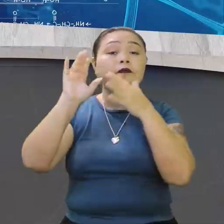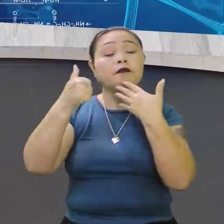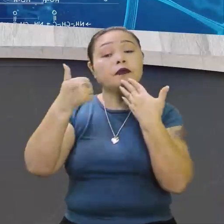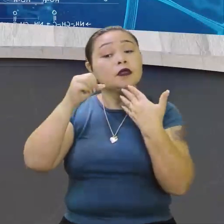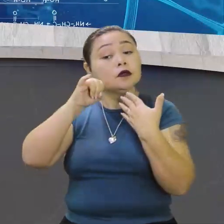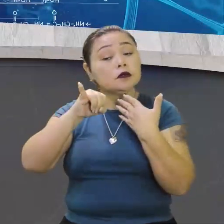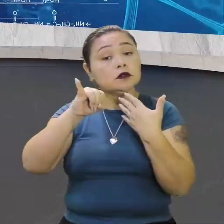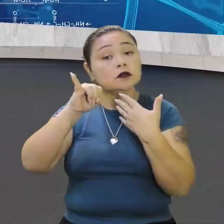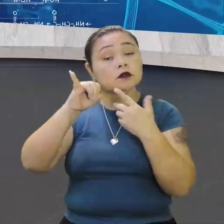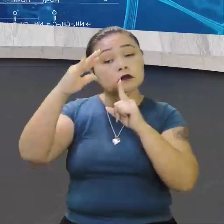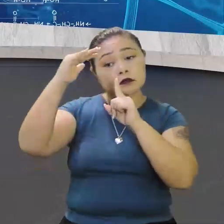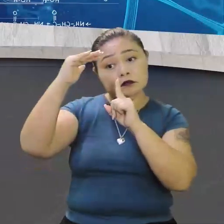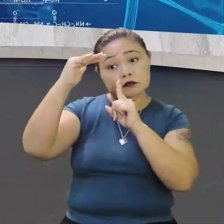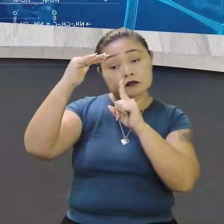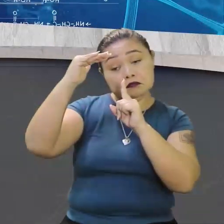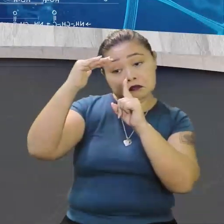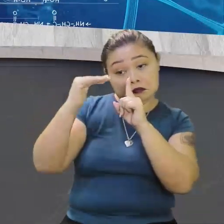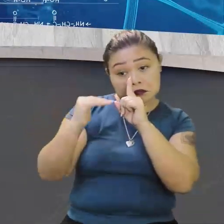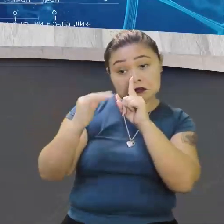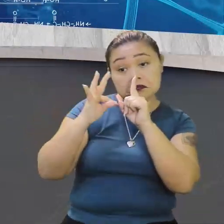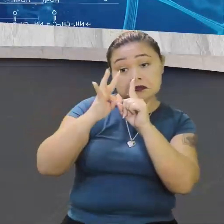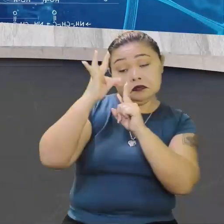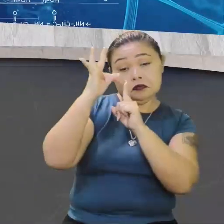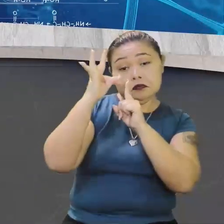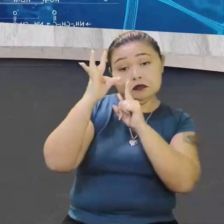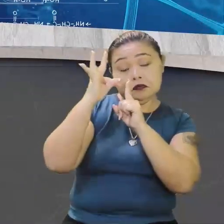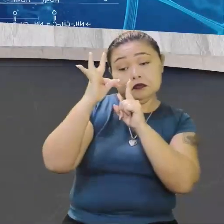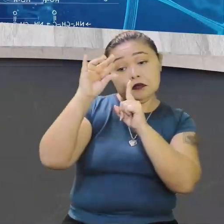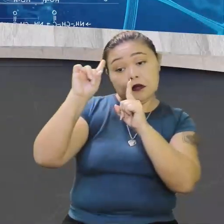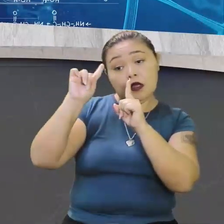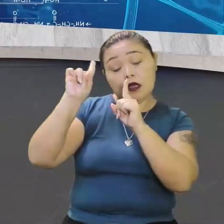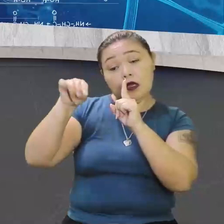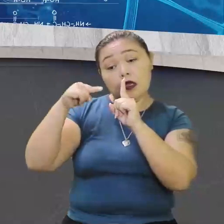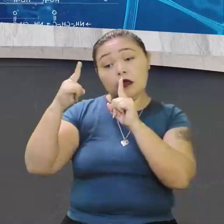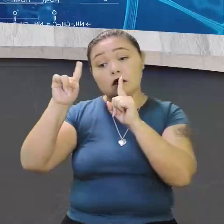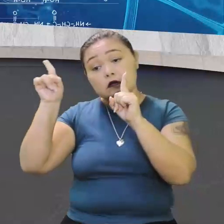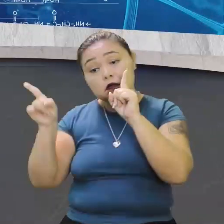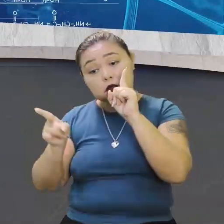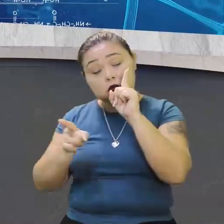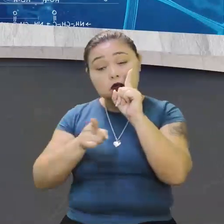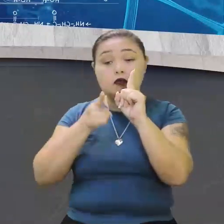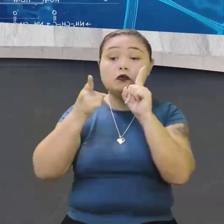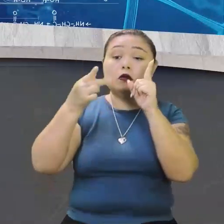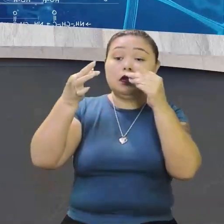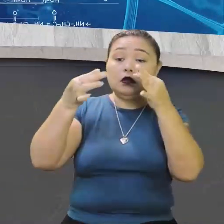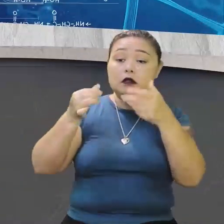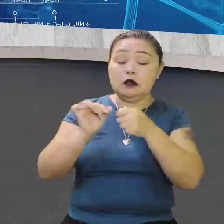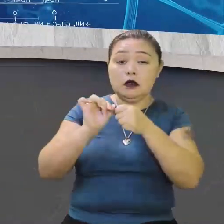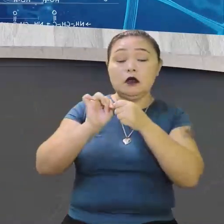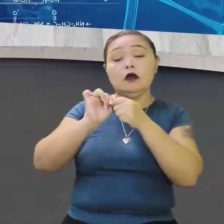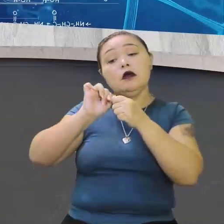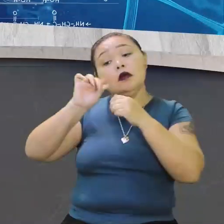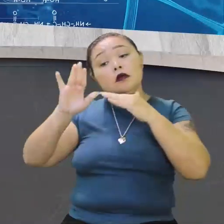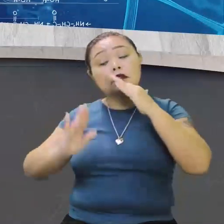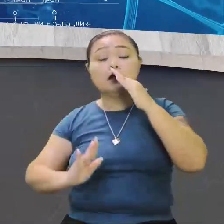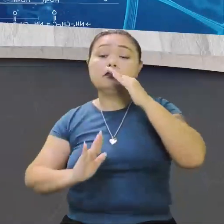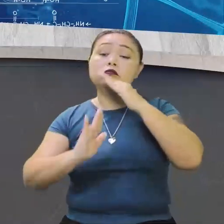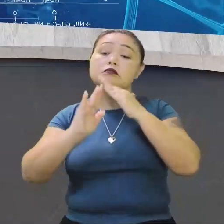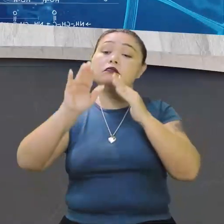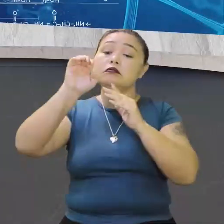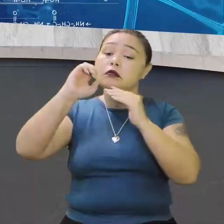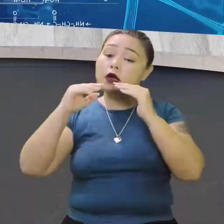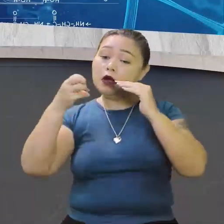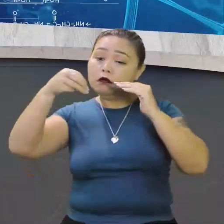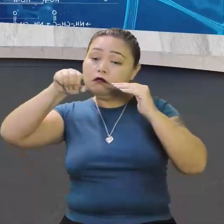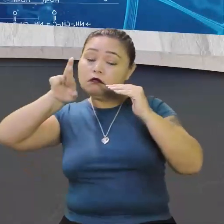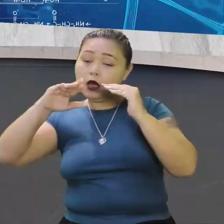você se diminuir a temperatura, você tem a condensação, mas a ponto de ebulição ao nível do mar